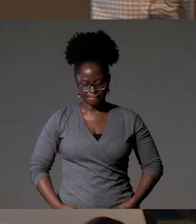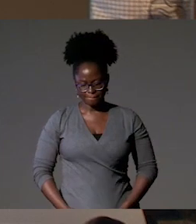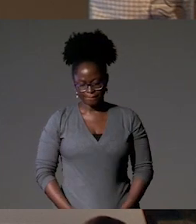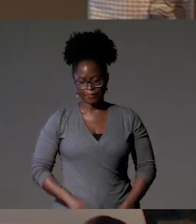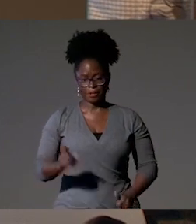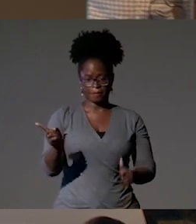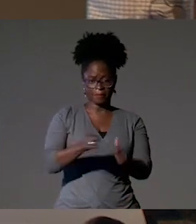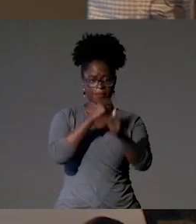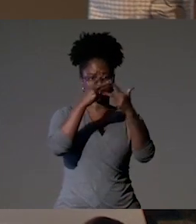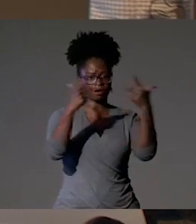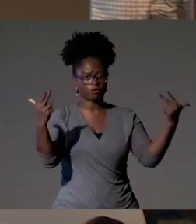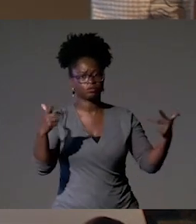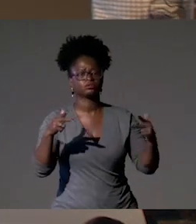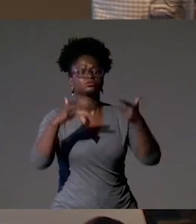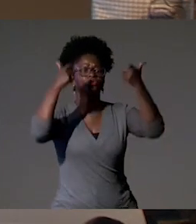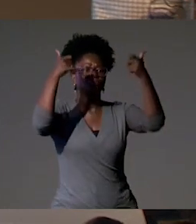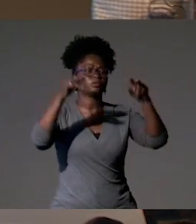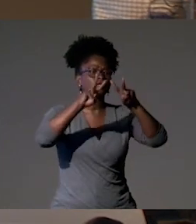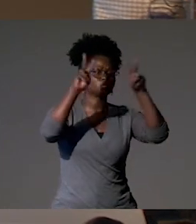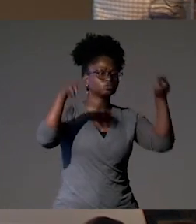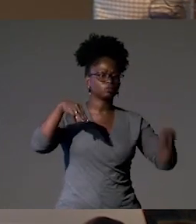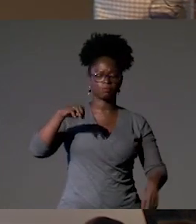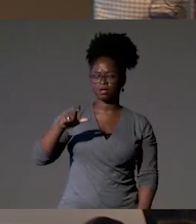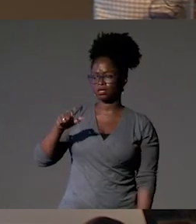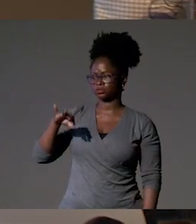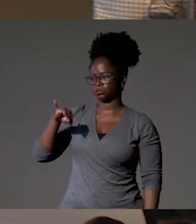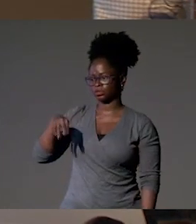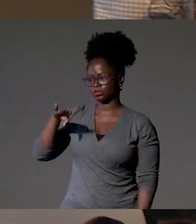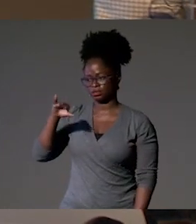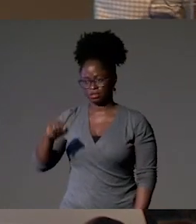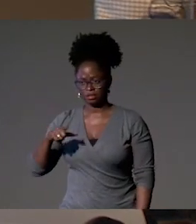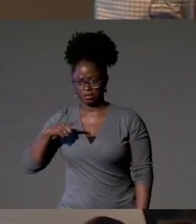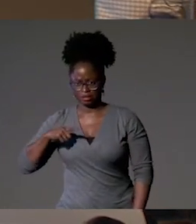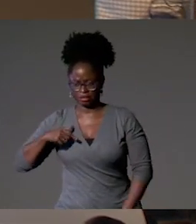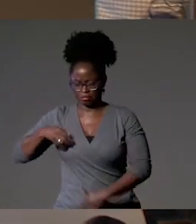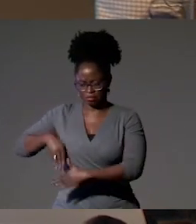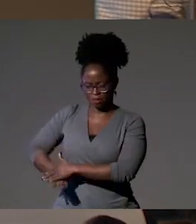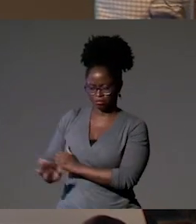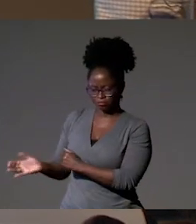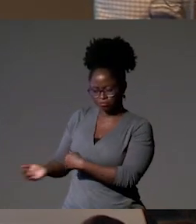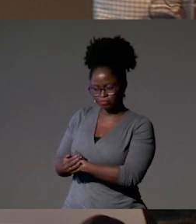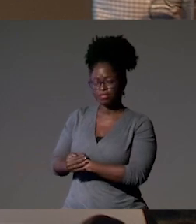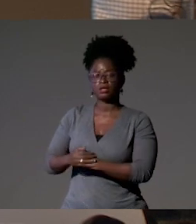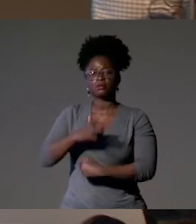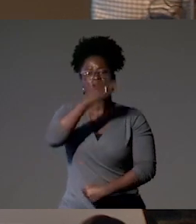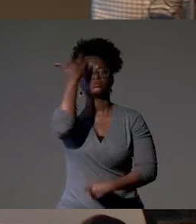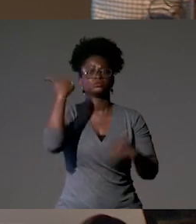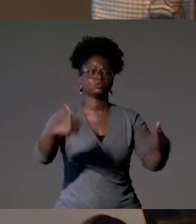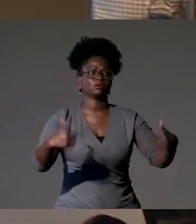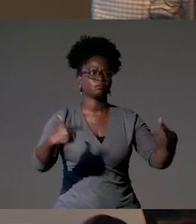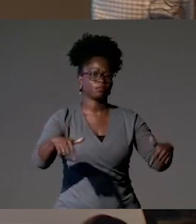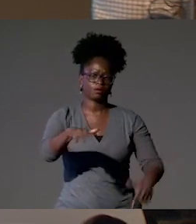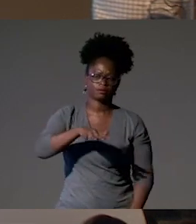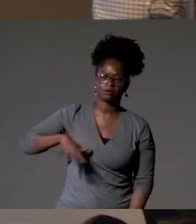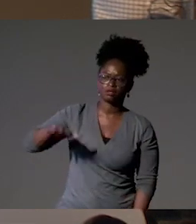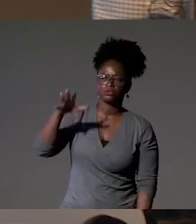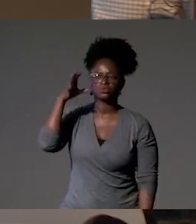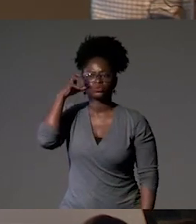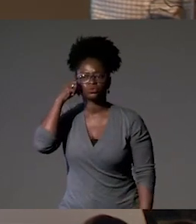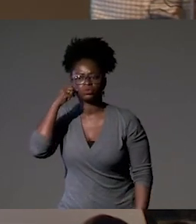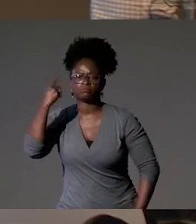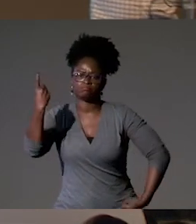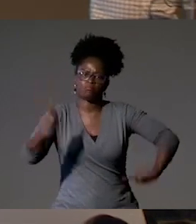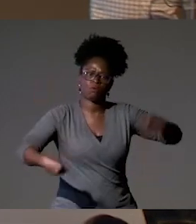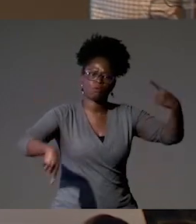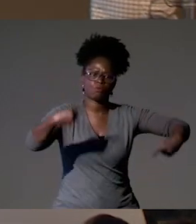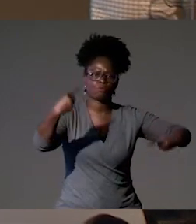A primeira questão, quando fala das melatoninas que vem nas malas, é que muita gente que trabalha com sono discute a questão